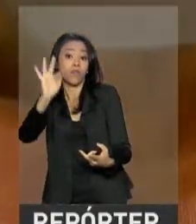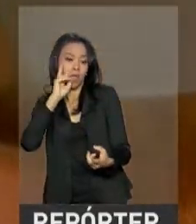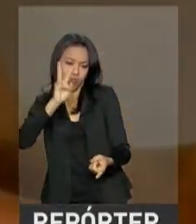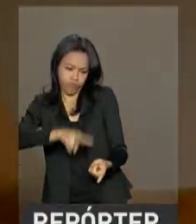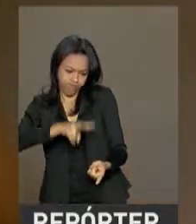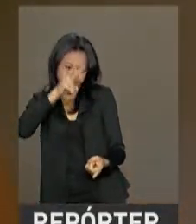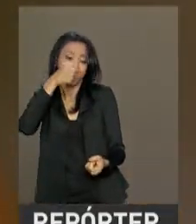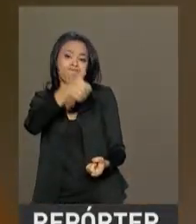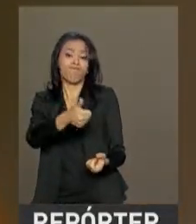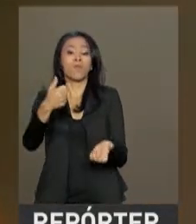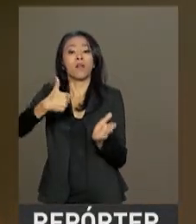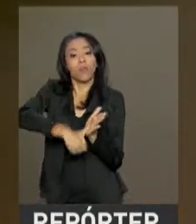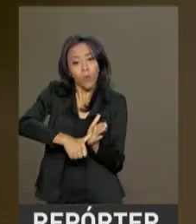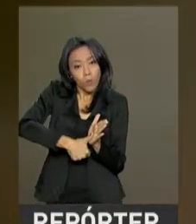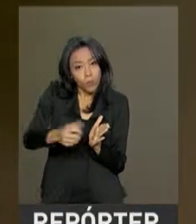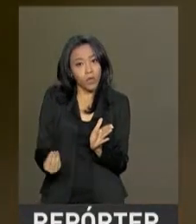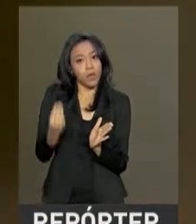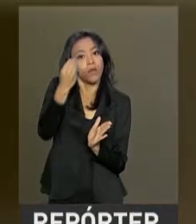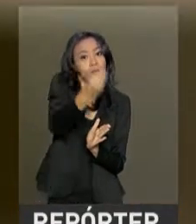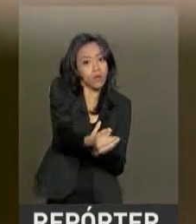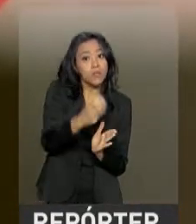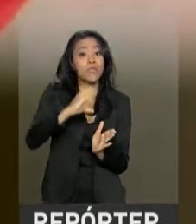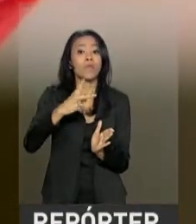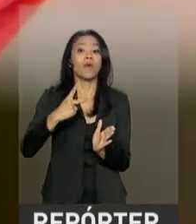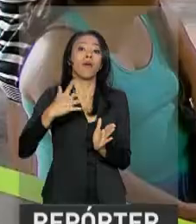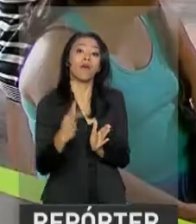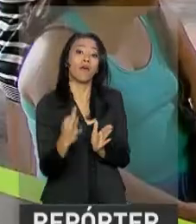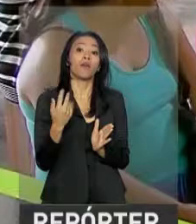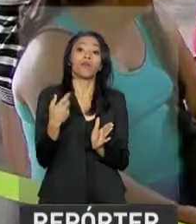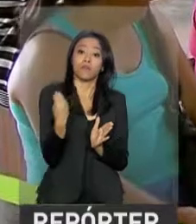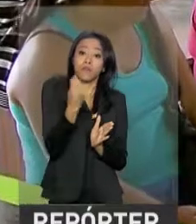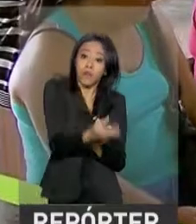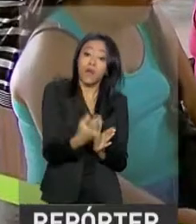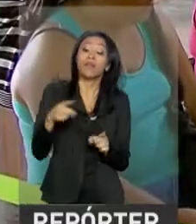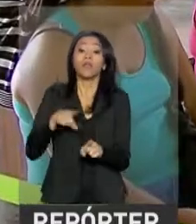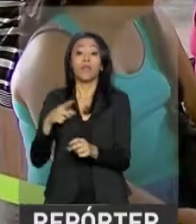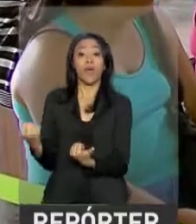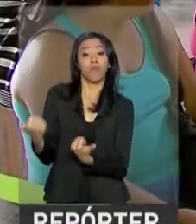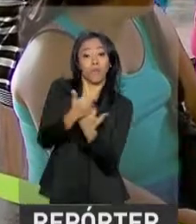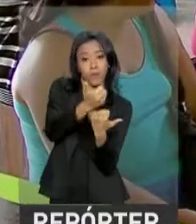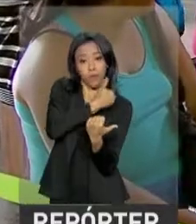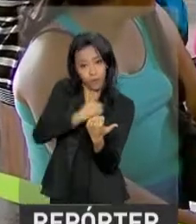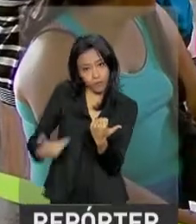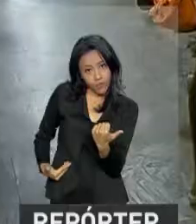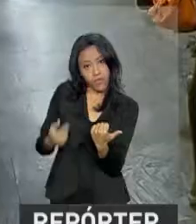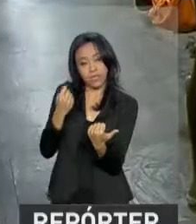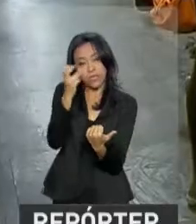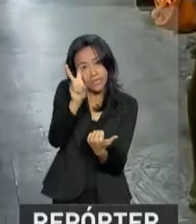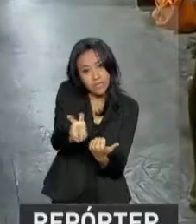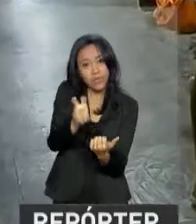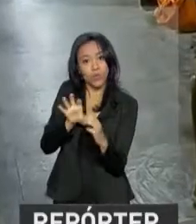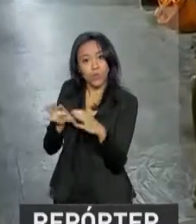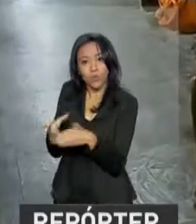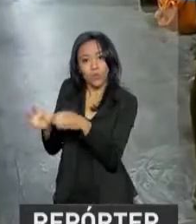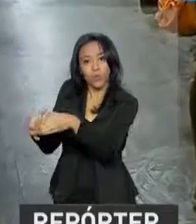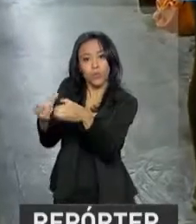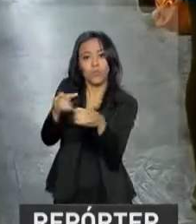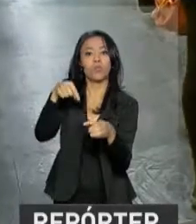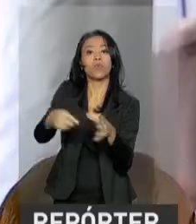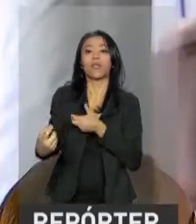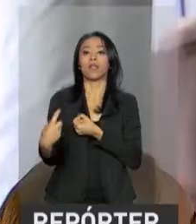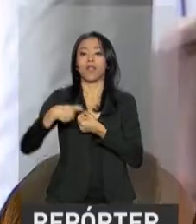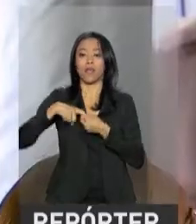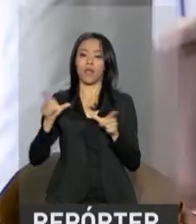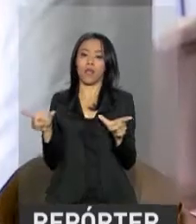como cpf e também recebe o apoio do ministério do desenvolvimento social e cinco agências ligadas à organização das nações